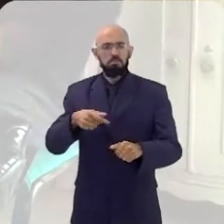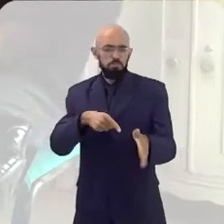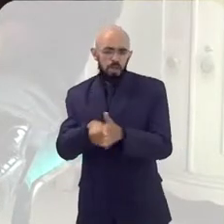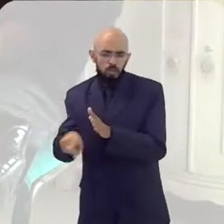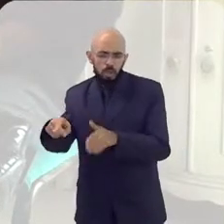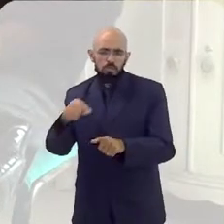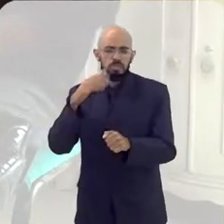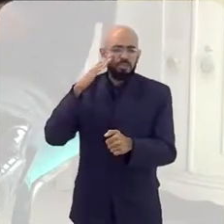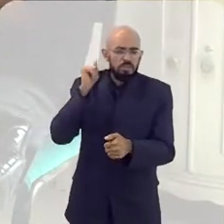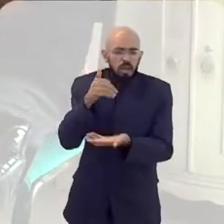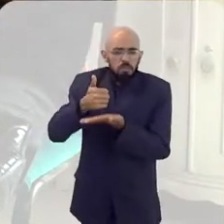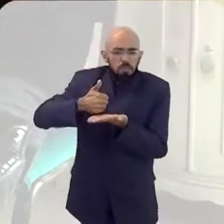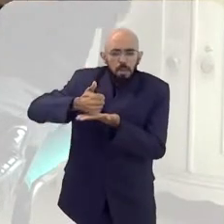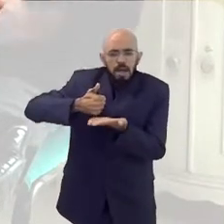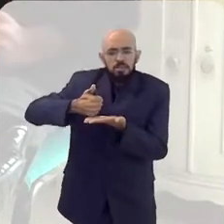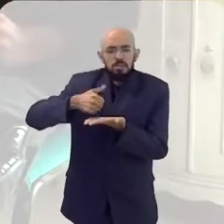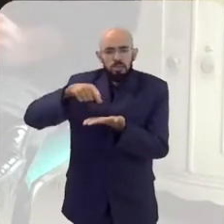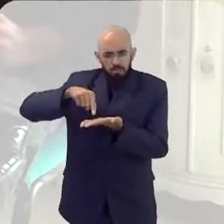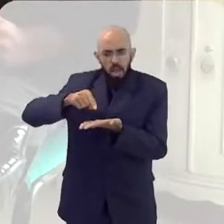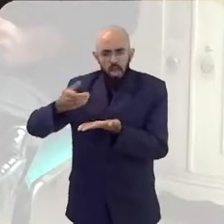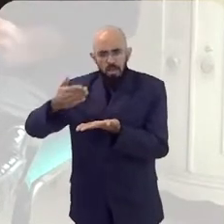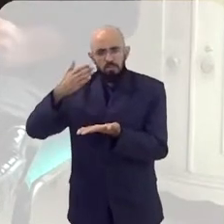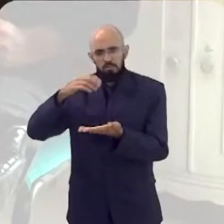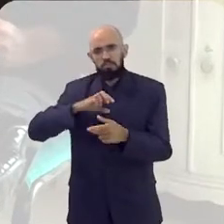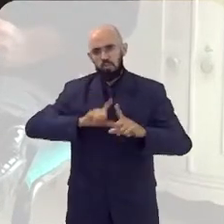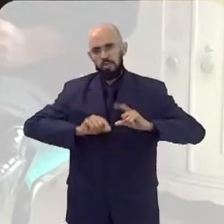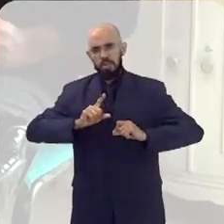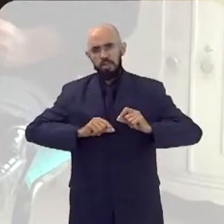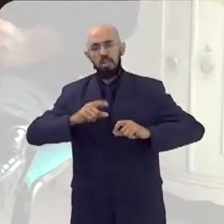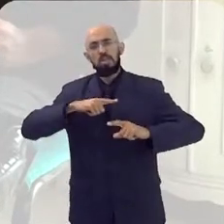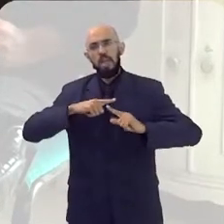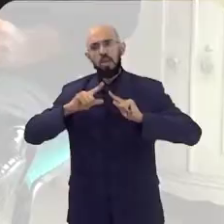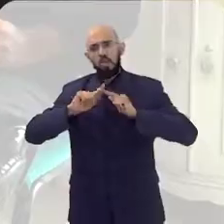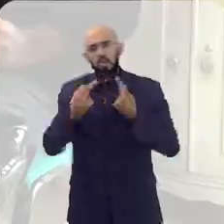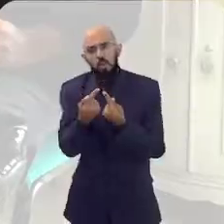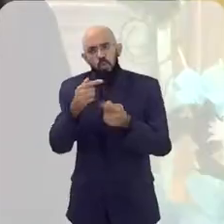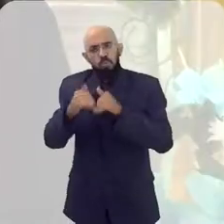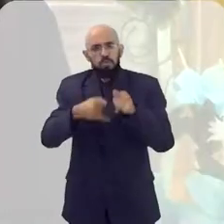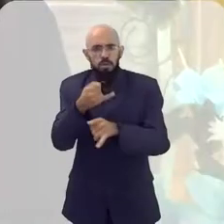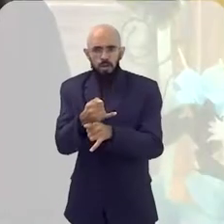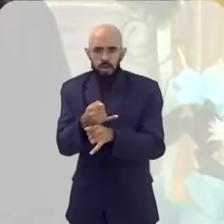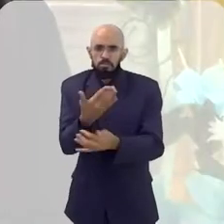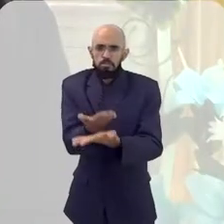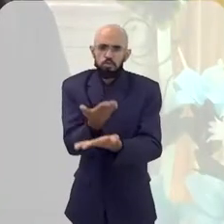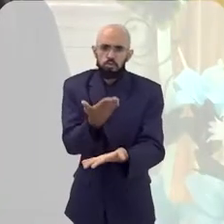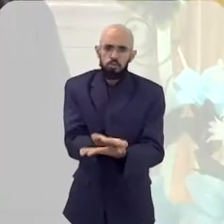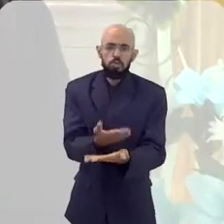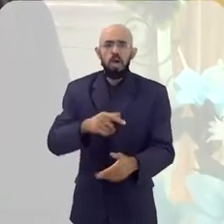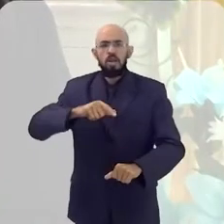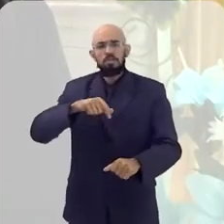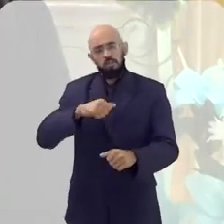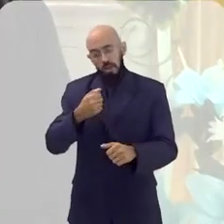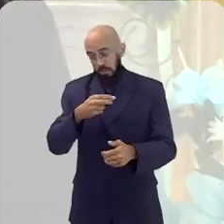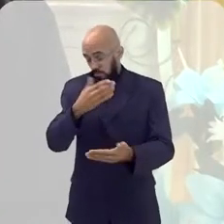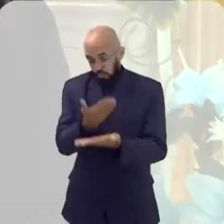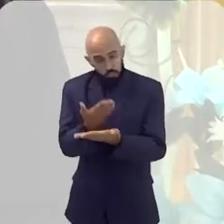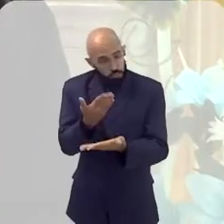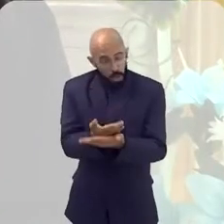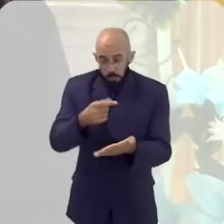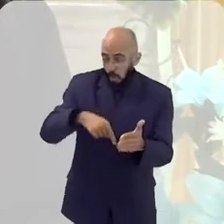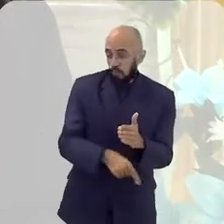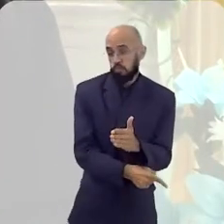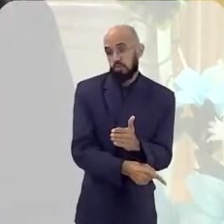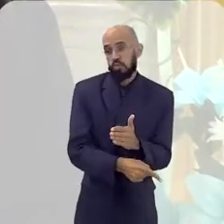do que seja a Wicca? Então, venha para os grupos. Existem grupos na internet, grupos de estudos. Então você vai estudar,